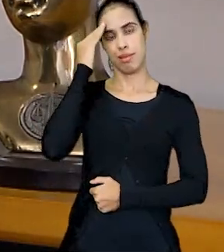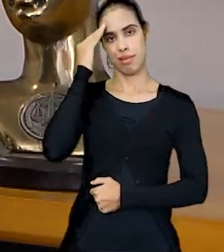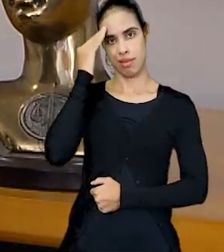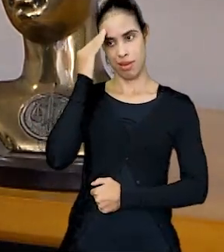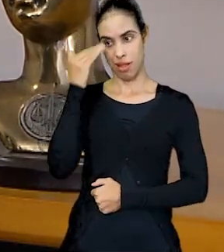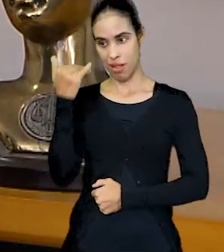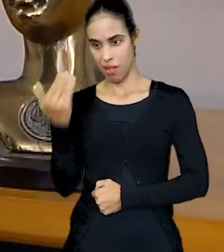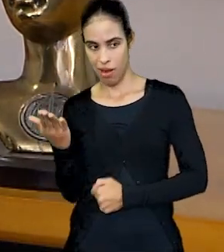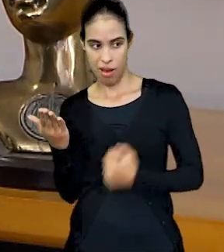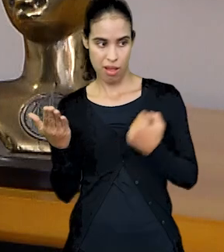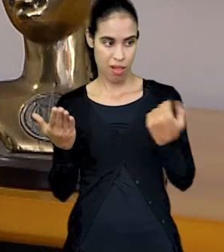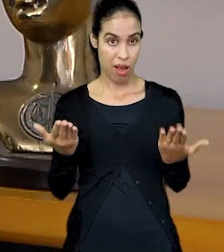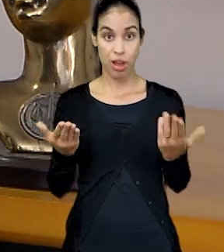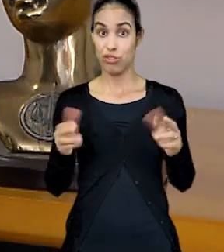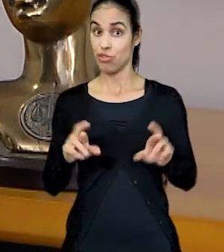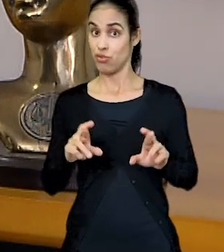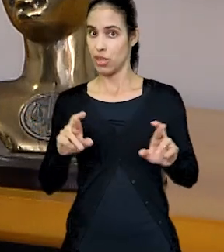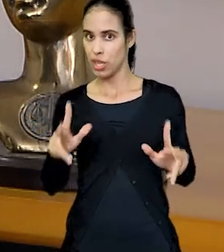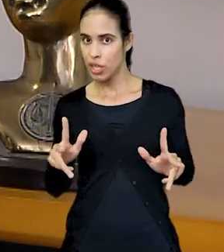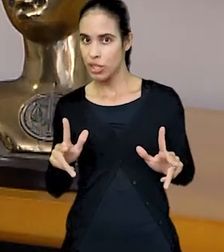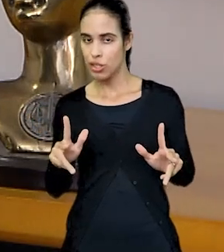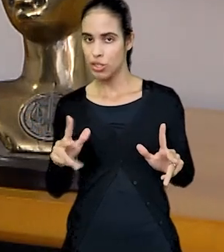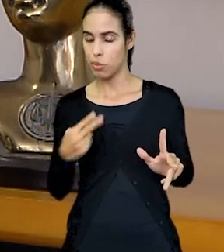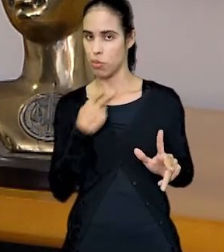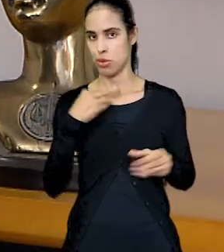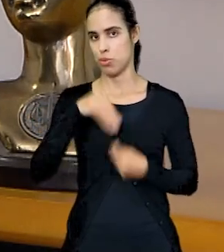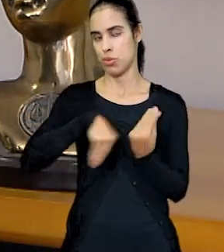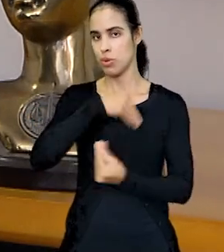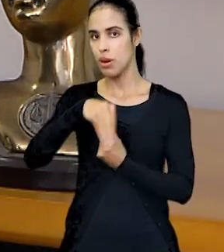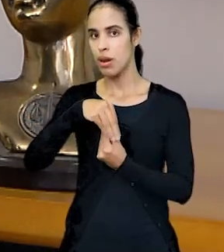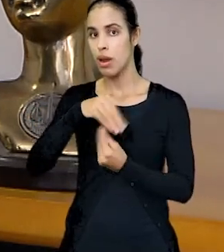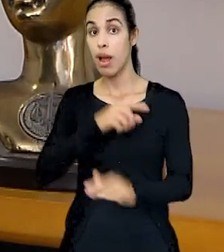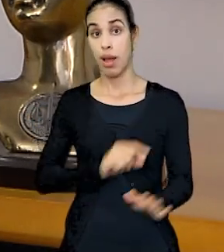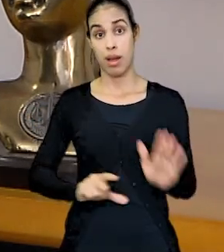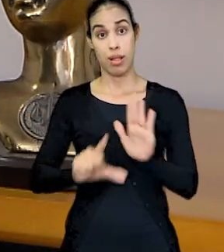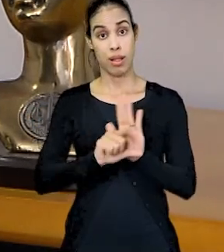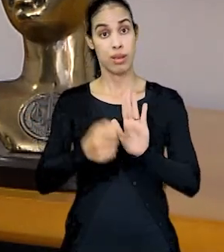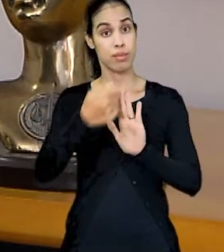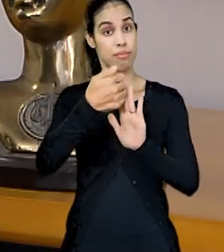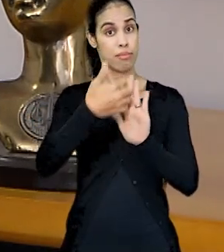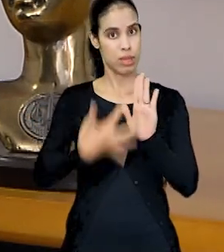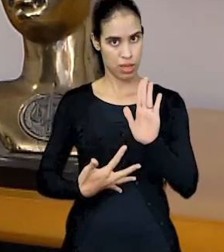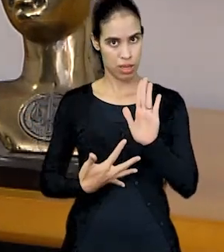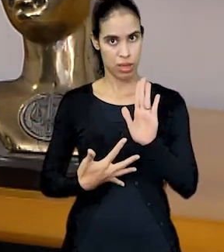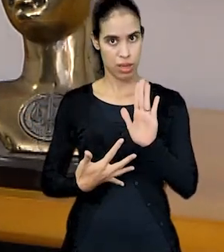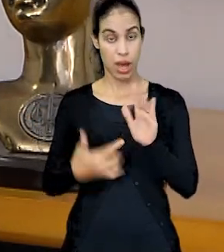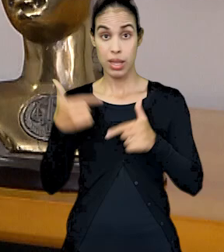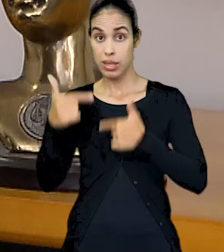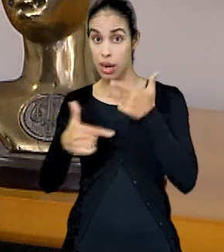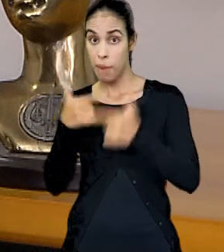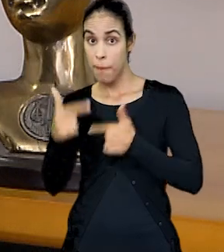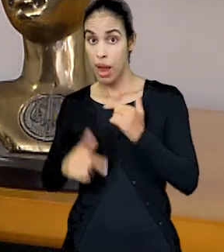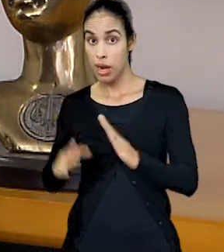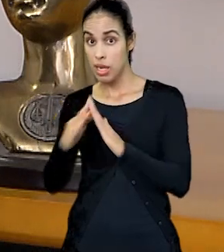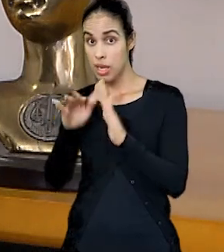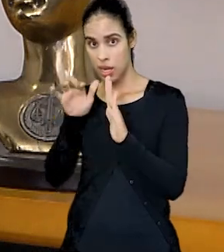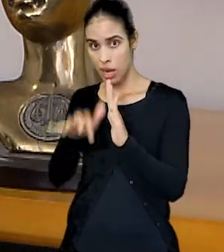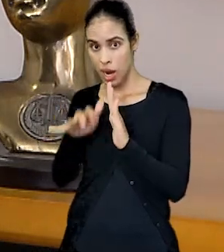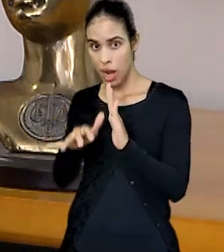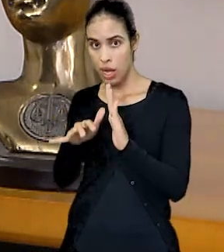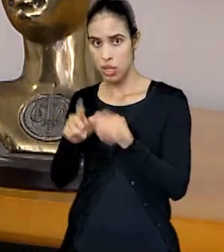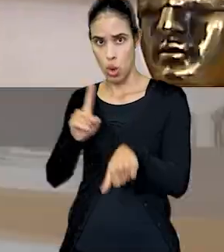não misturar as coisas. A legislação diz que, a princípio, quem trabalha em teletrabalho não tem direito a